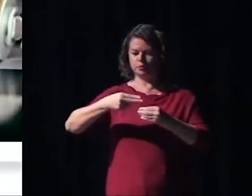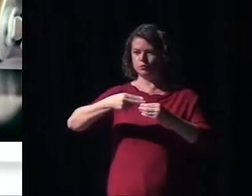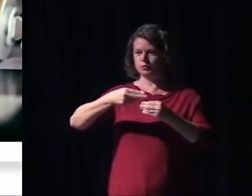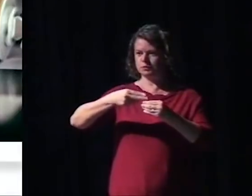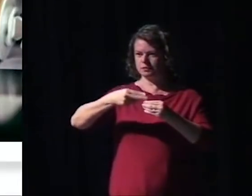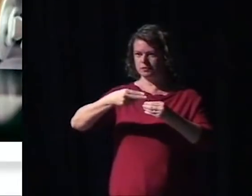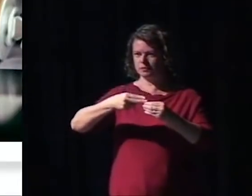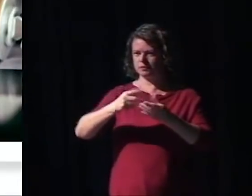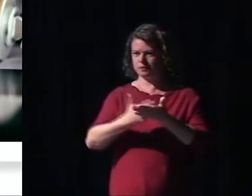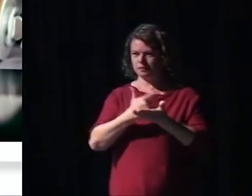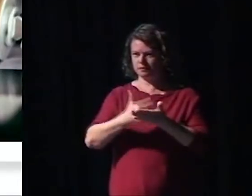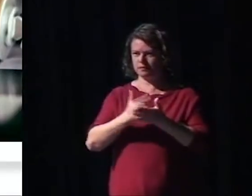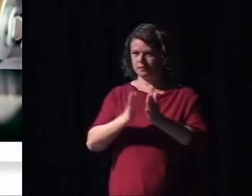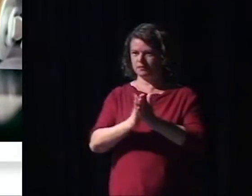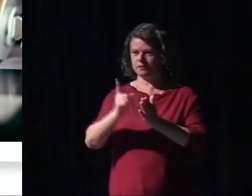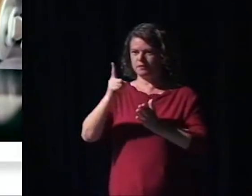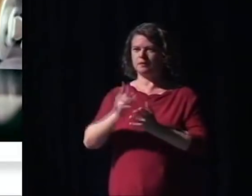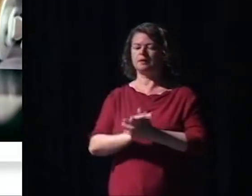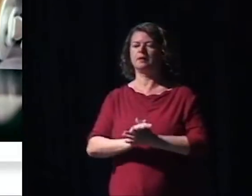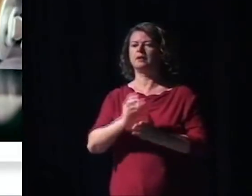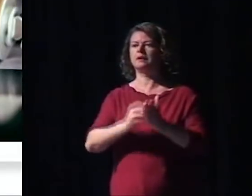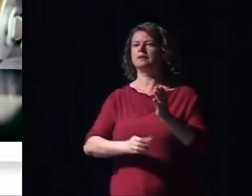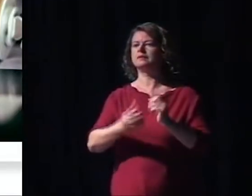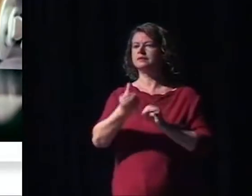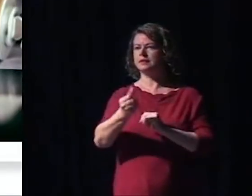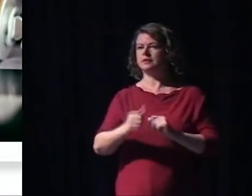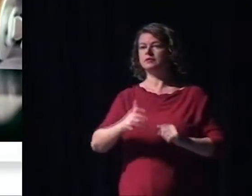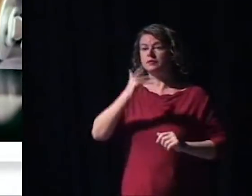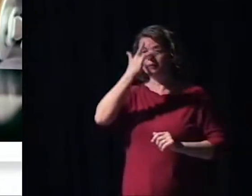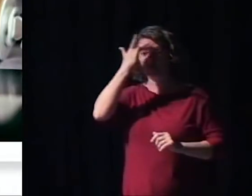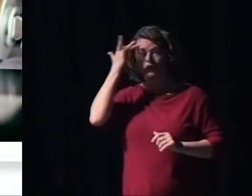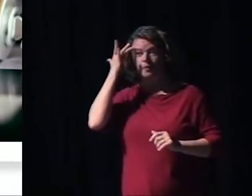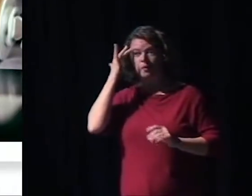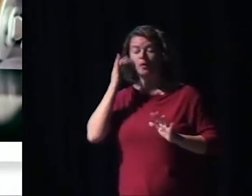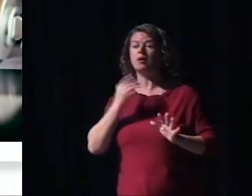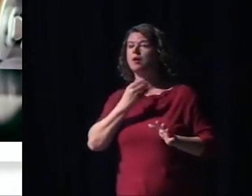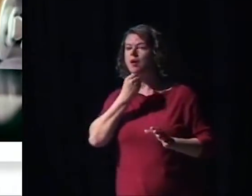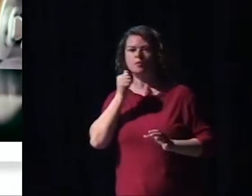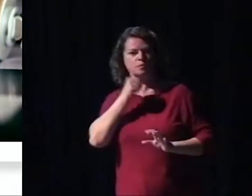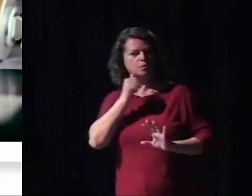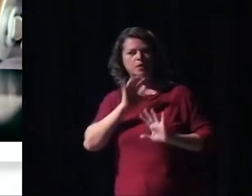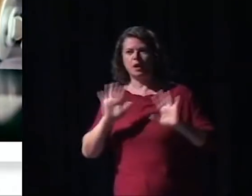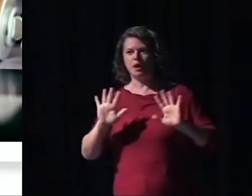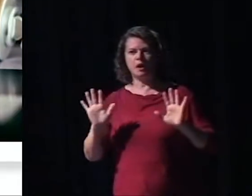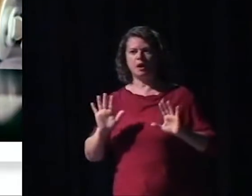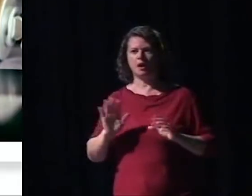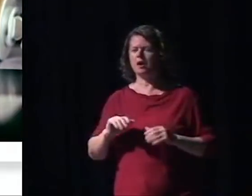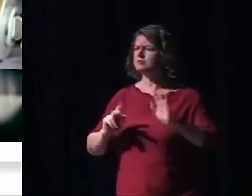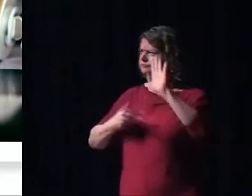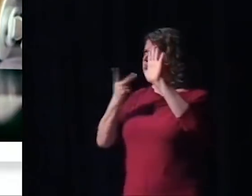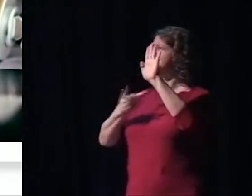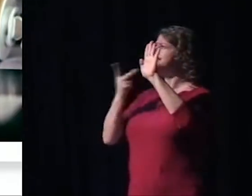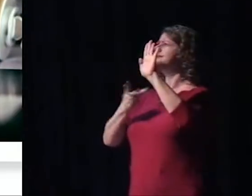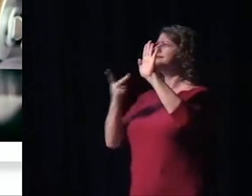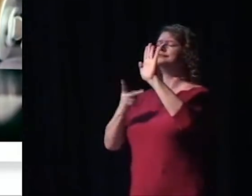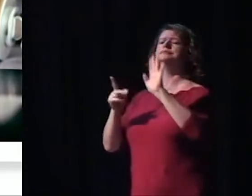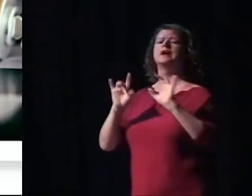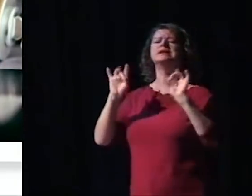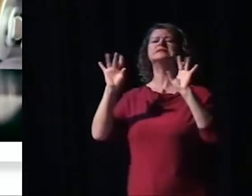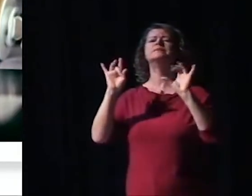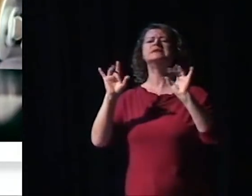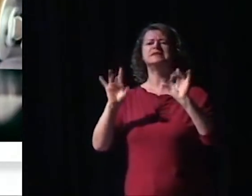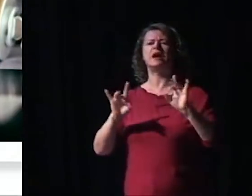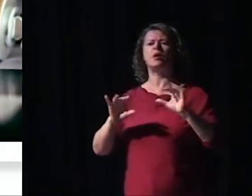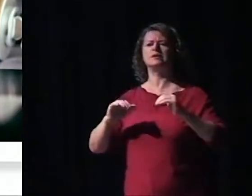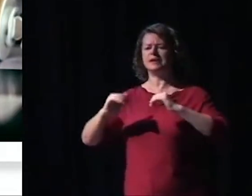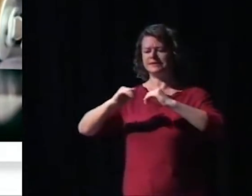a 8, se um homem ou uma mulher fizer um voto especial, um voto de separação para o Senhor, a palavra separação é